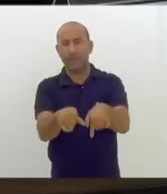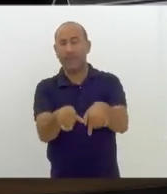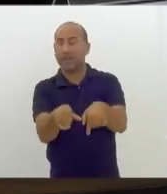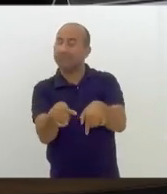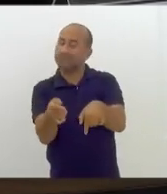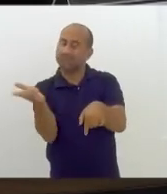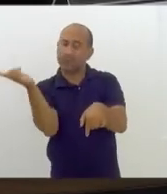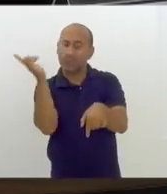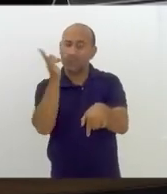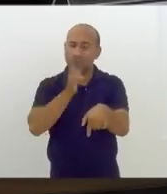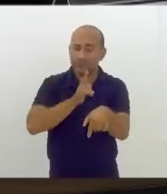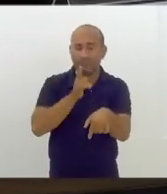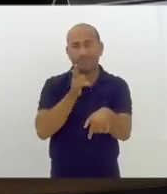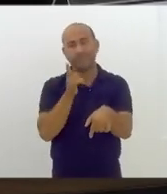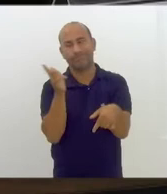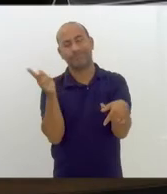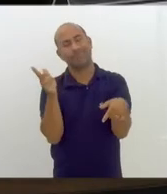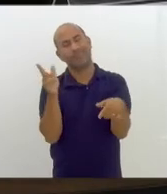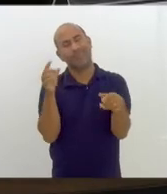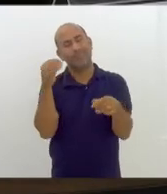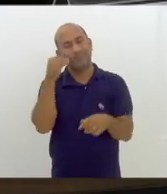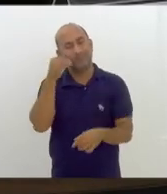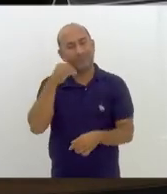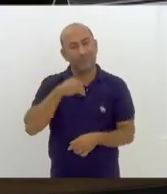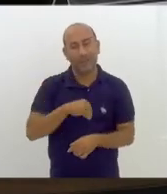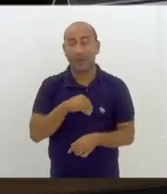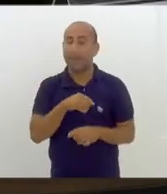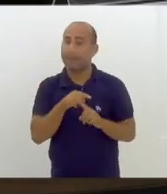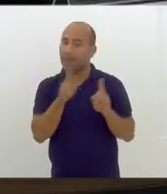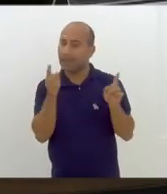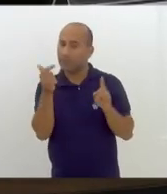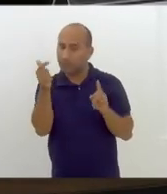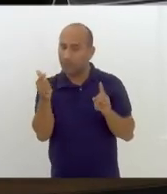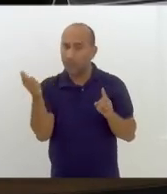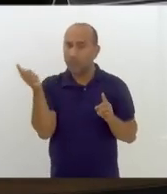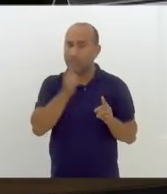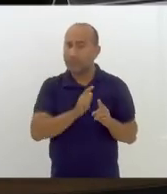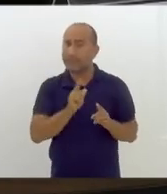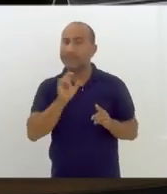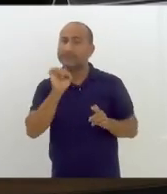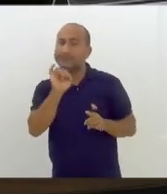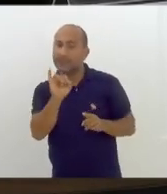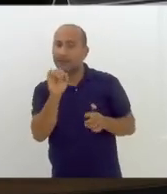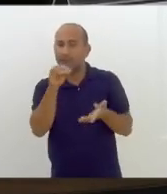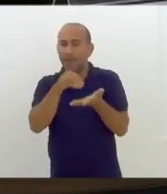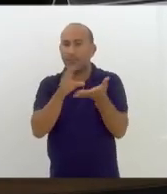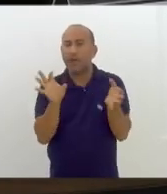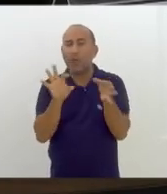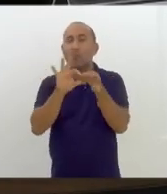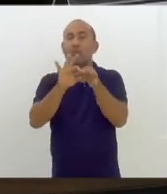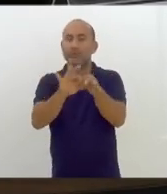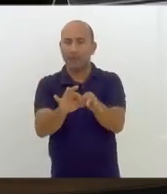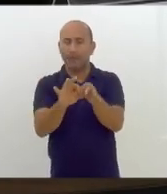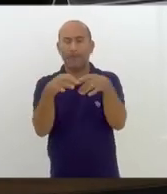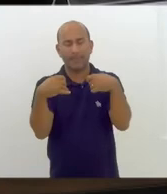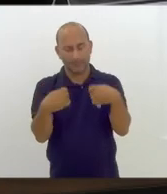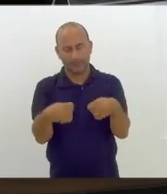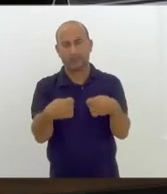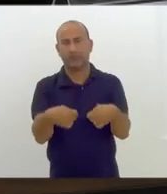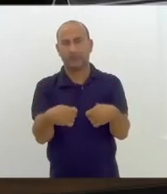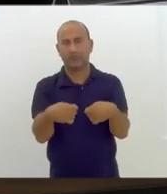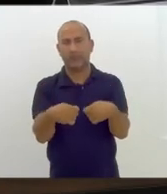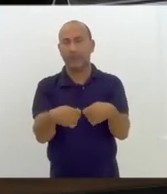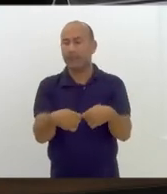nada nos foi dado, mas não existe conquista sem aliados, né? E o desembargador é